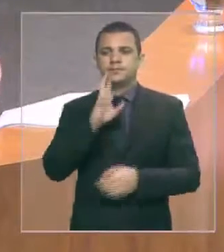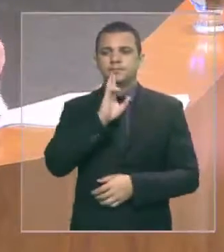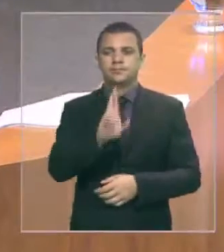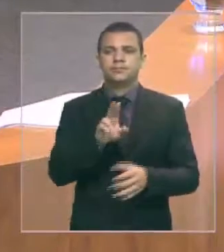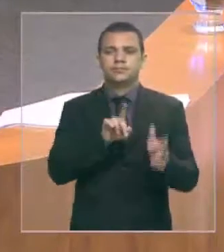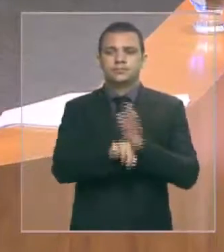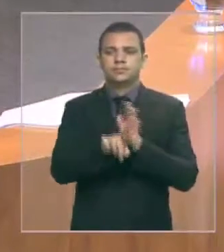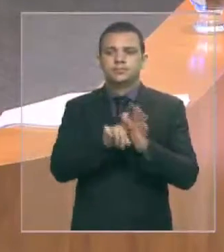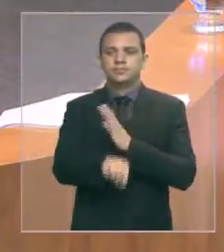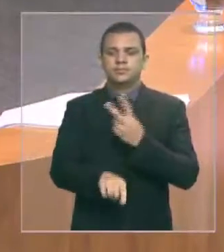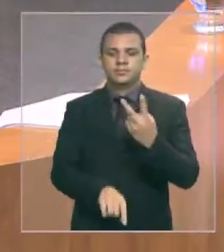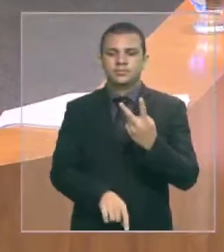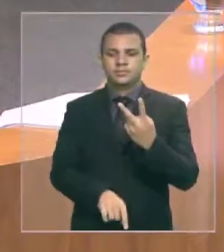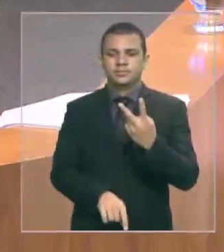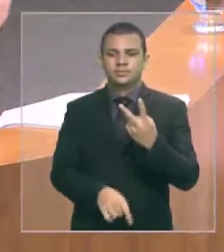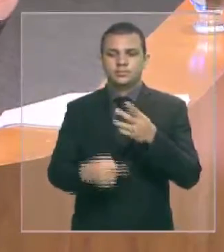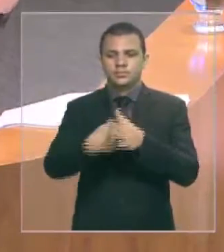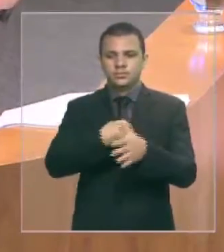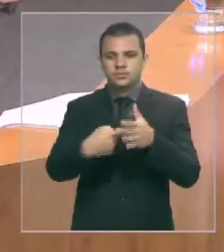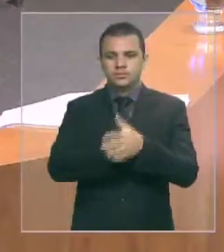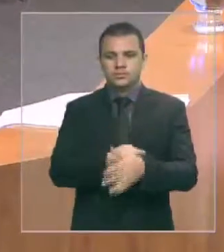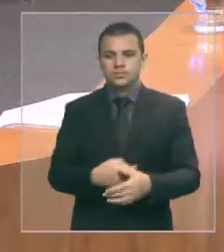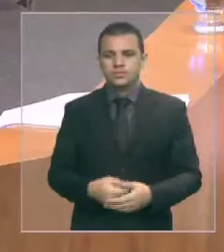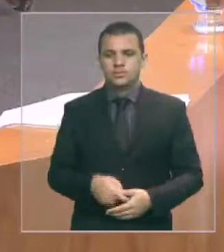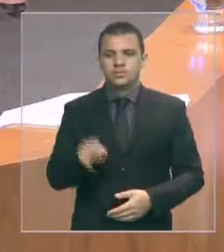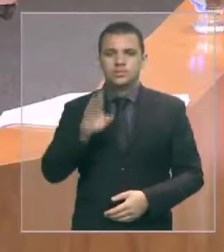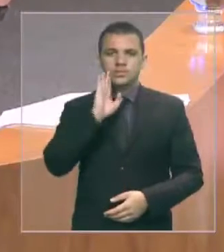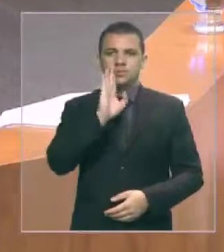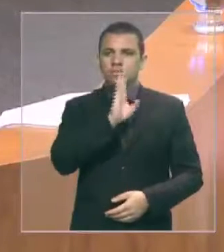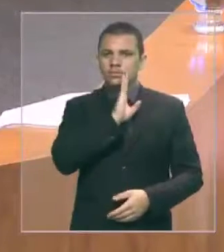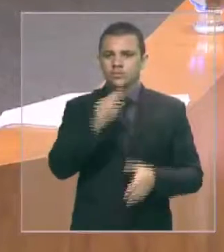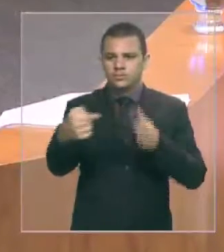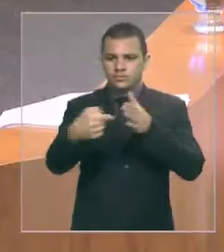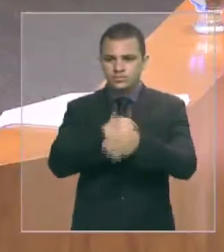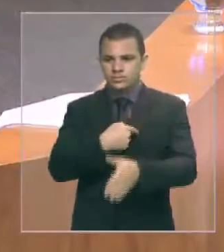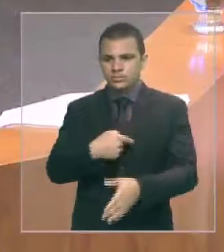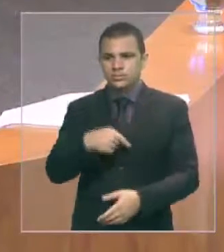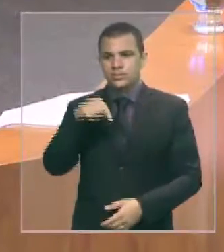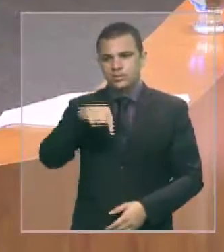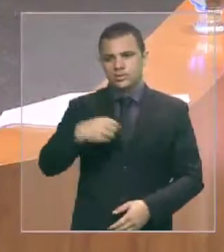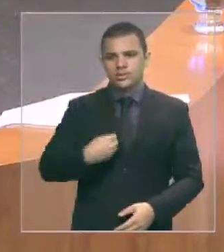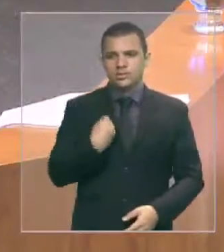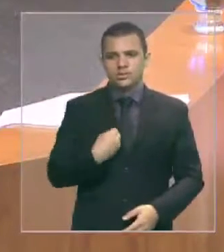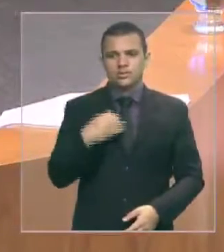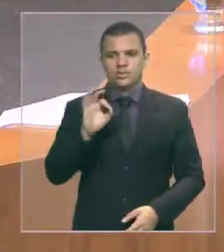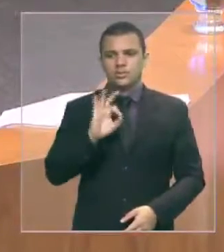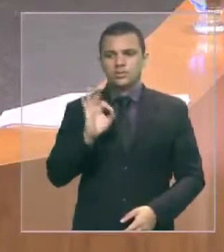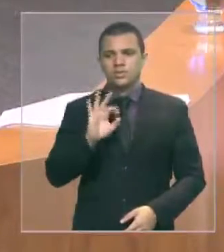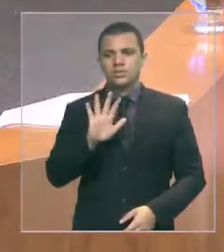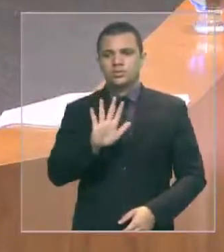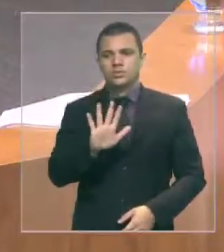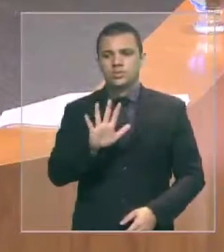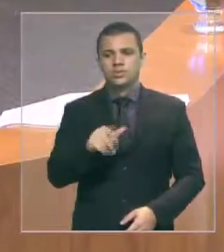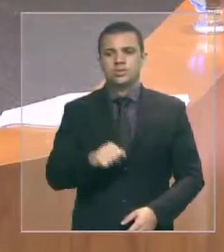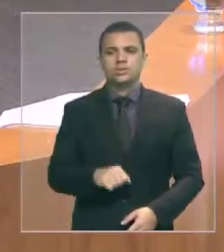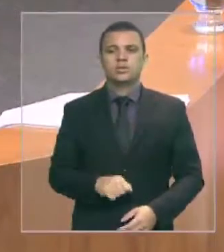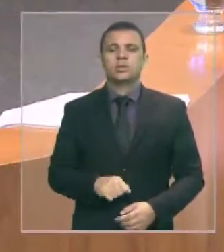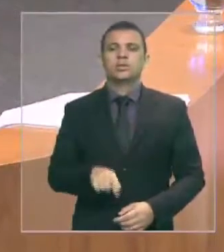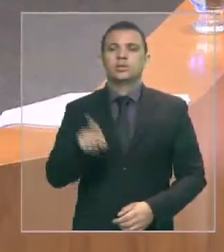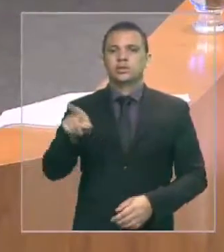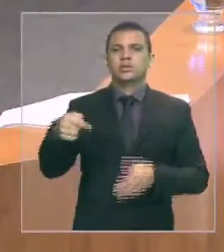perguntas que o nobre deputado Bira do Pindaré, embora não esteja no plenário, mas